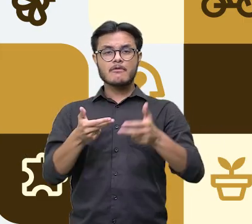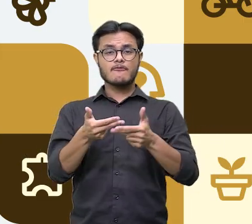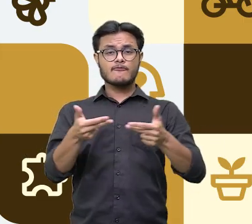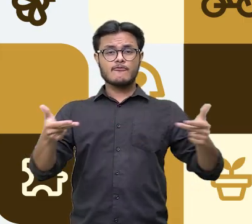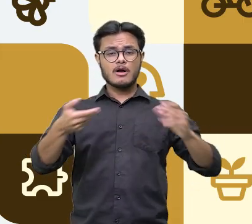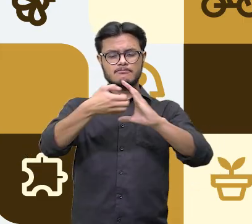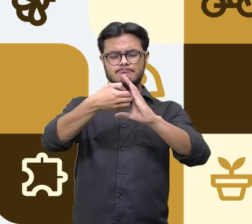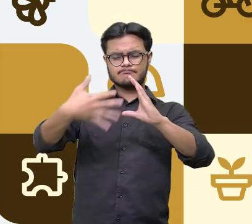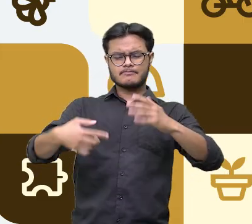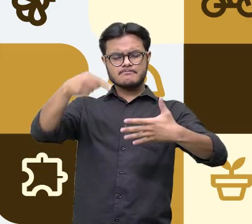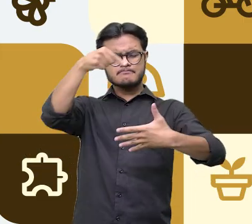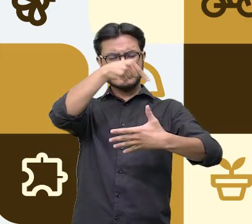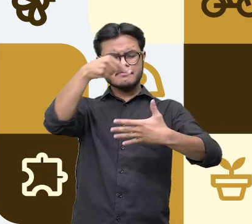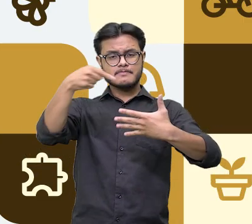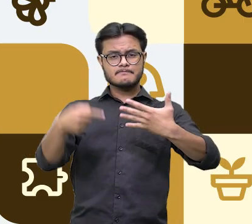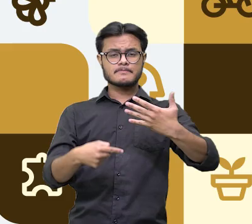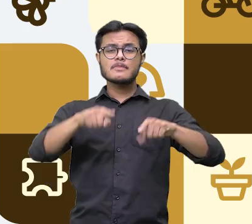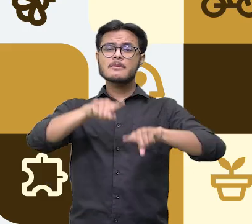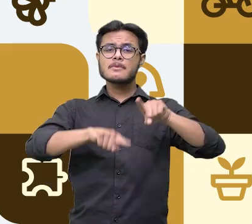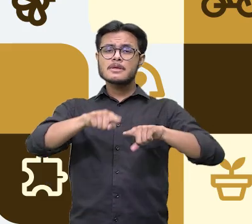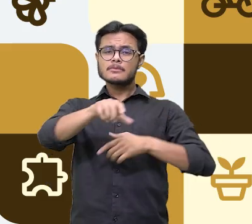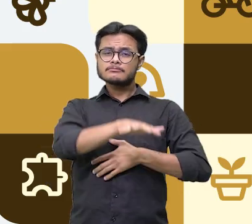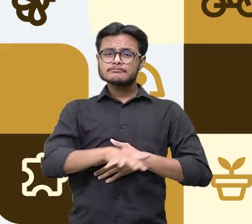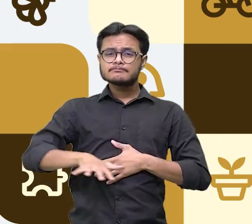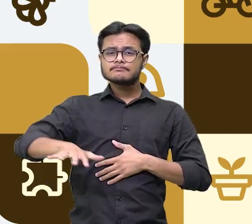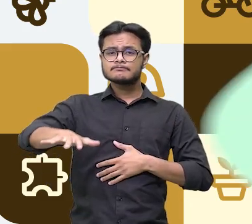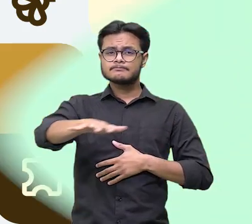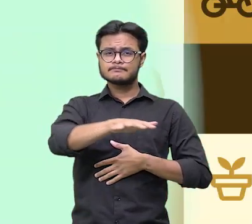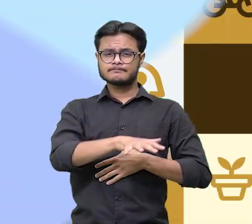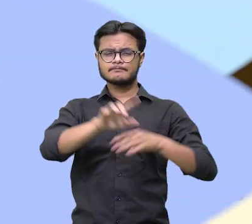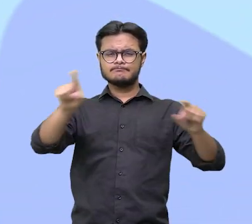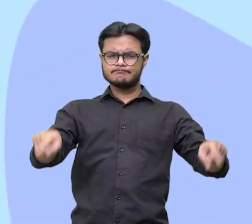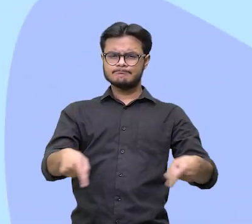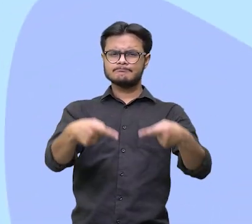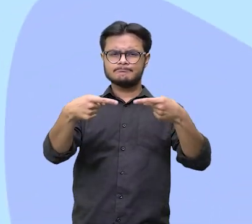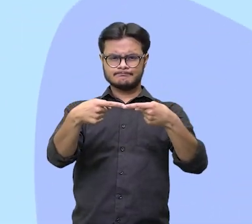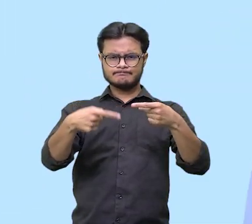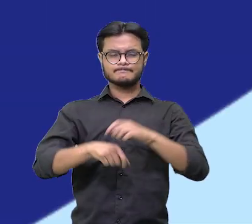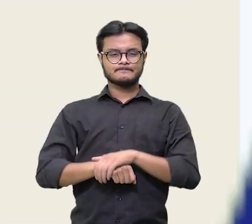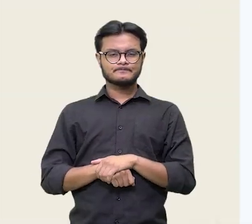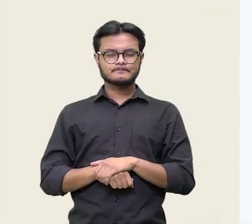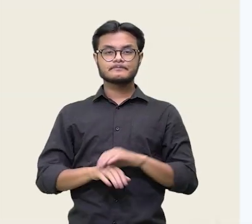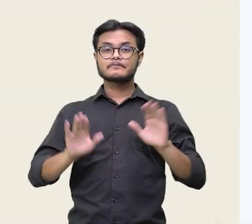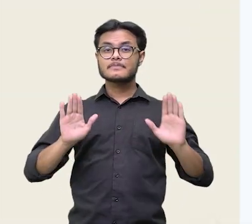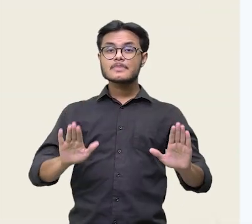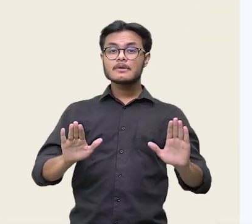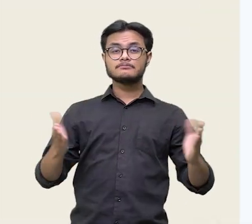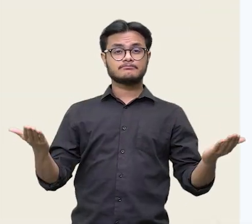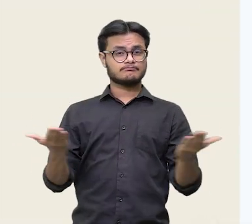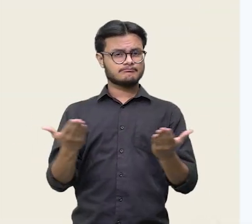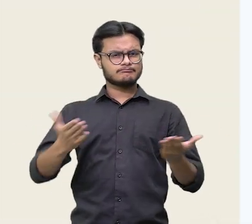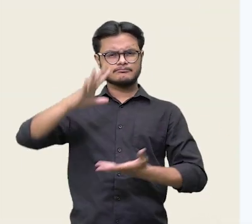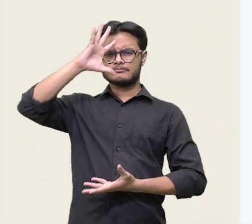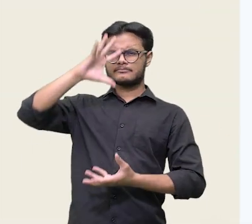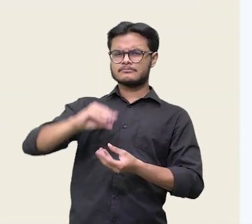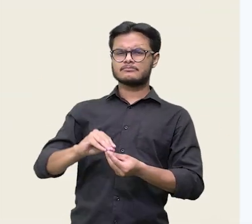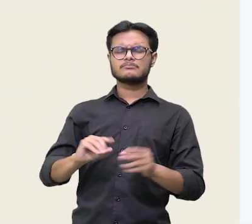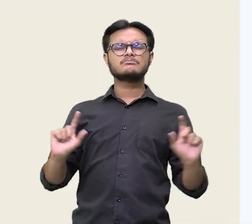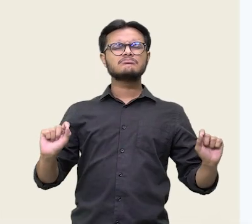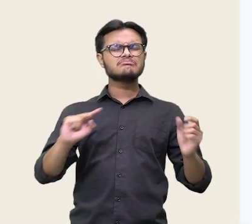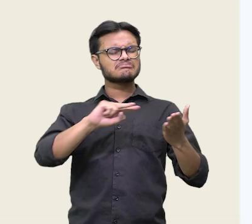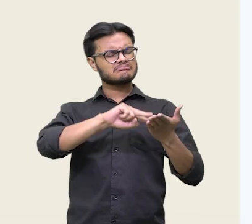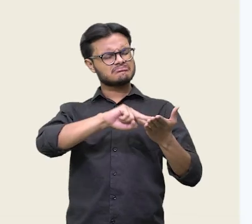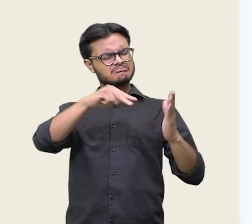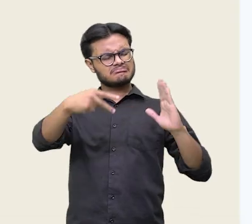os capacitores, os geradores, os receptores e as associações entre eles. Primeiramente, nós precisamos definir o que é